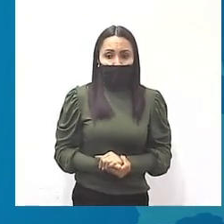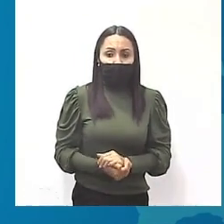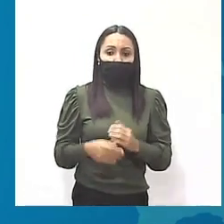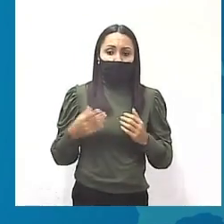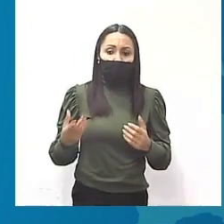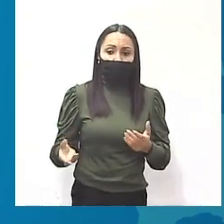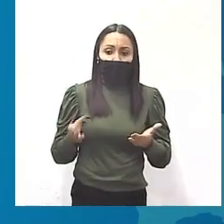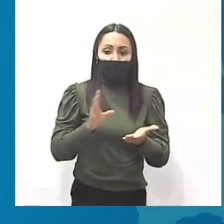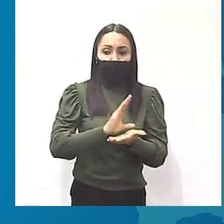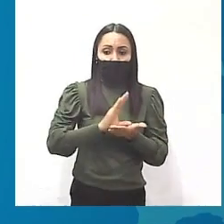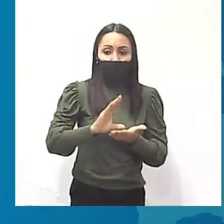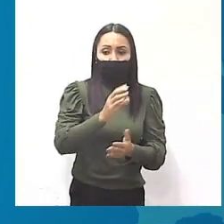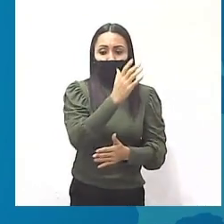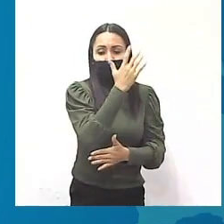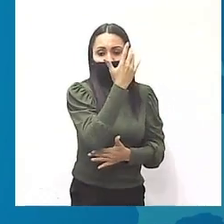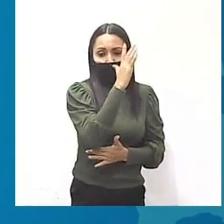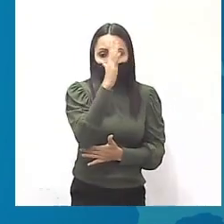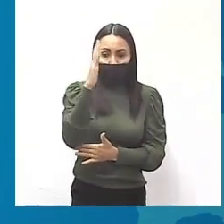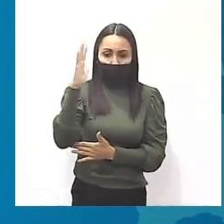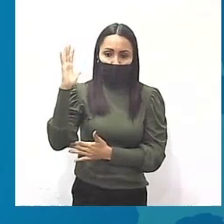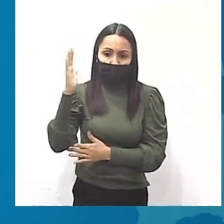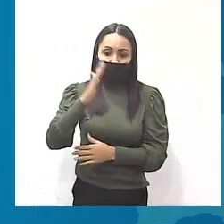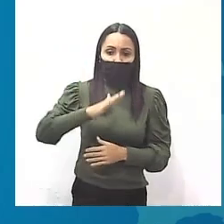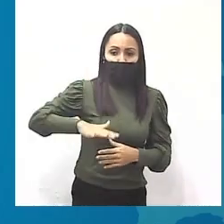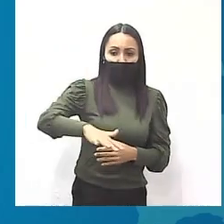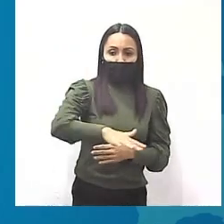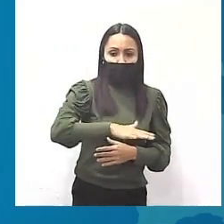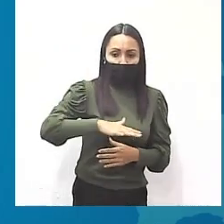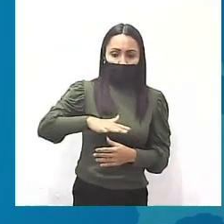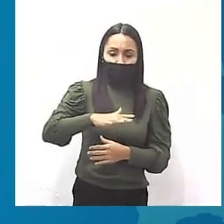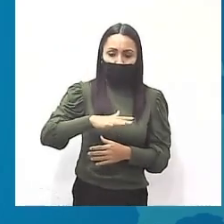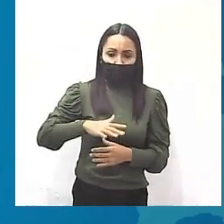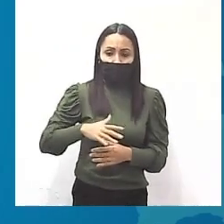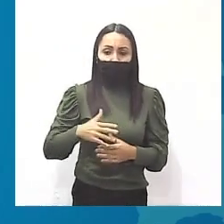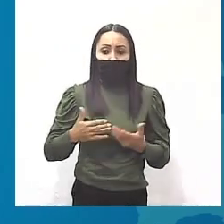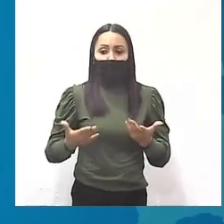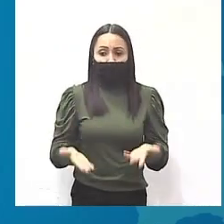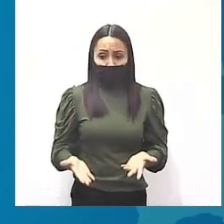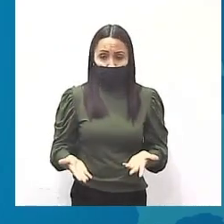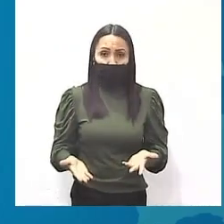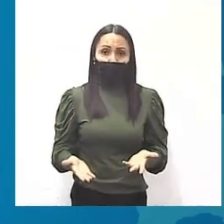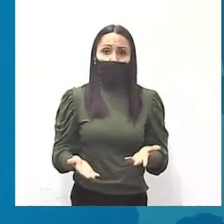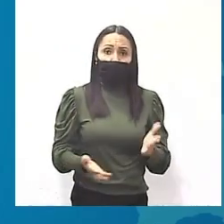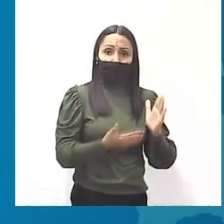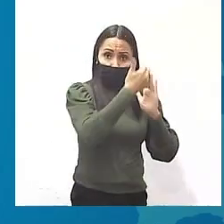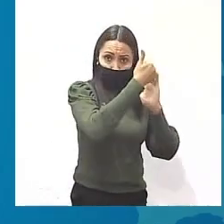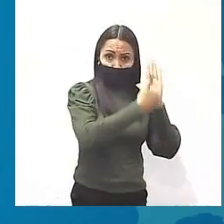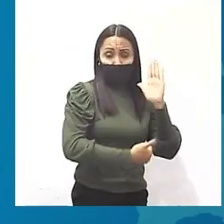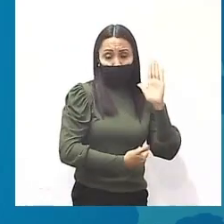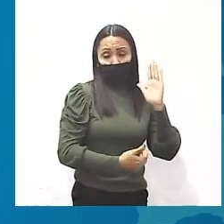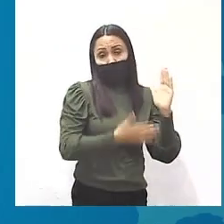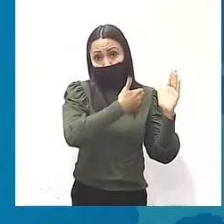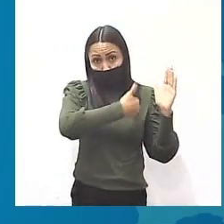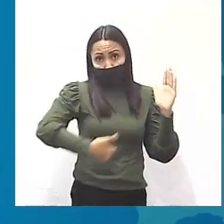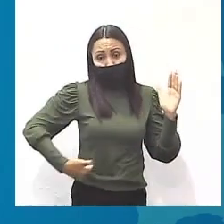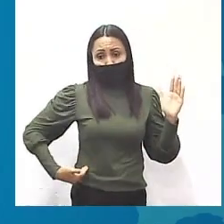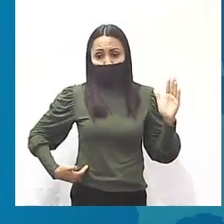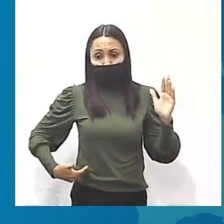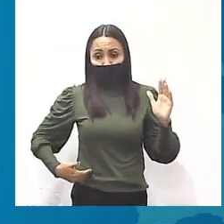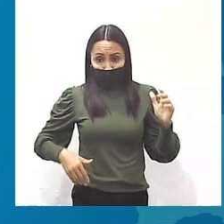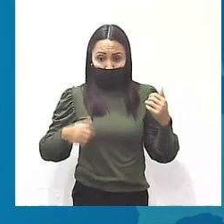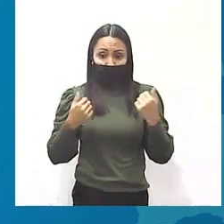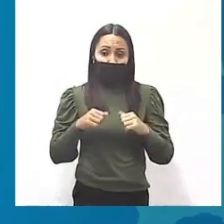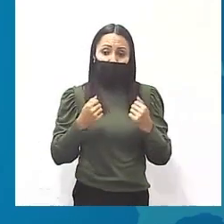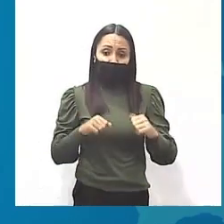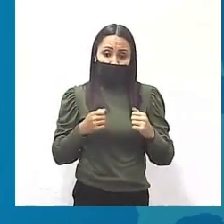em arborização urbana, em áreas permeáveis, na verdade são ações que o governo ele deve